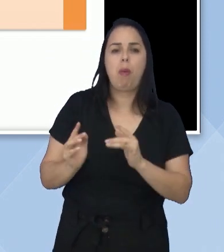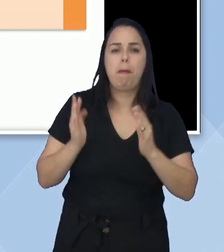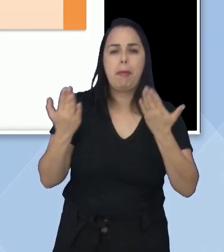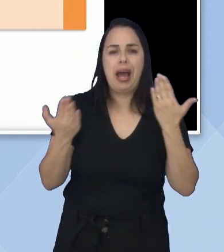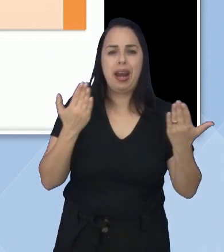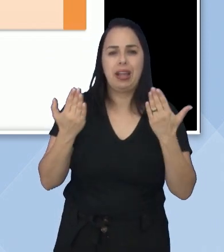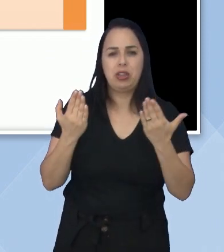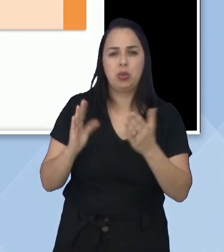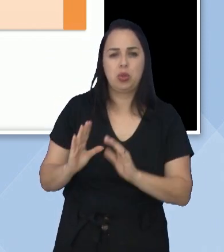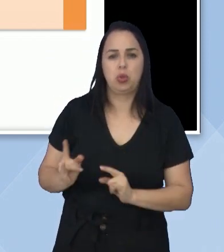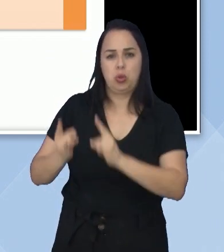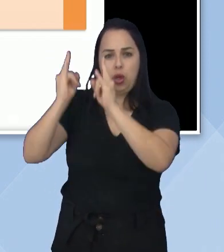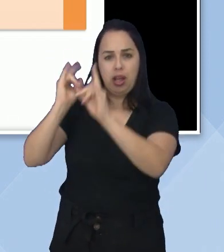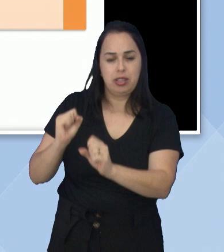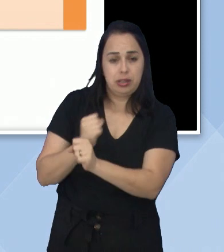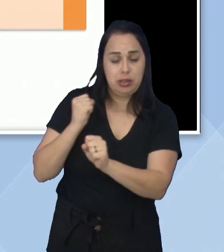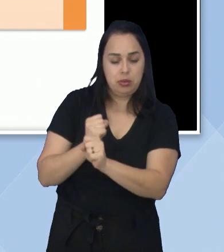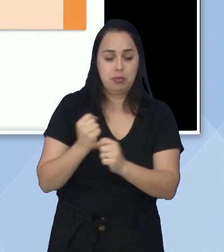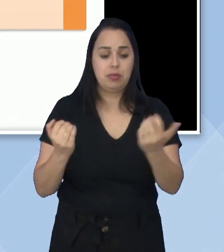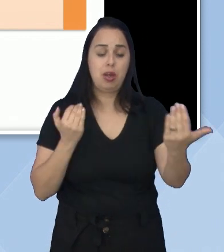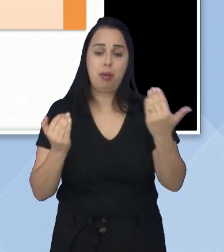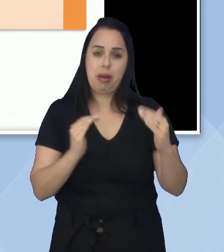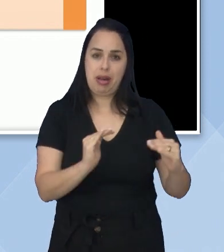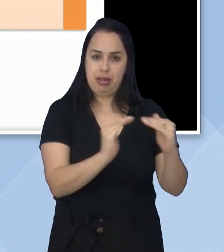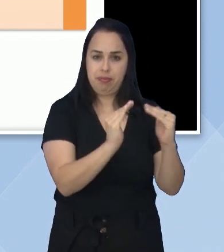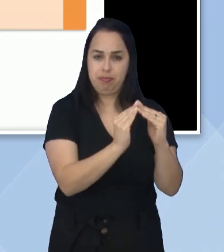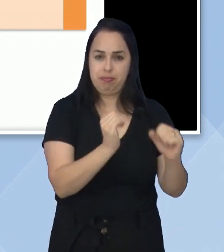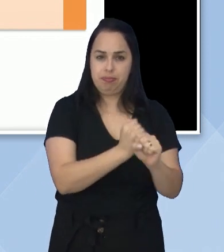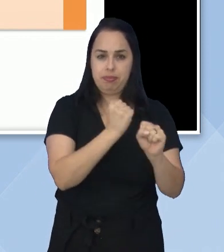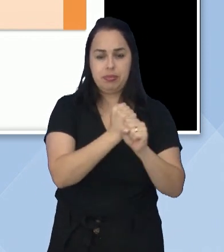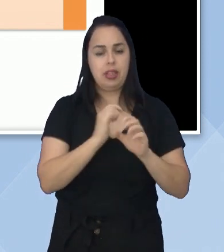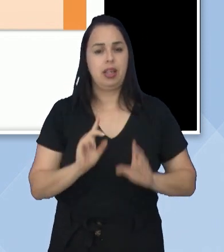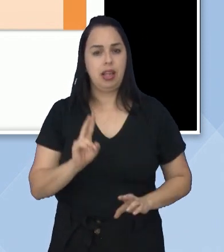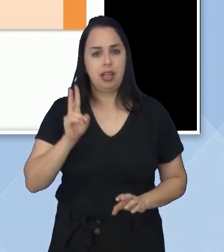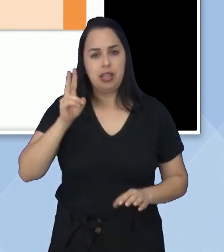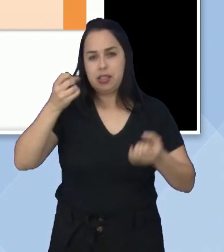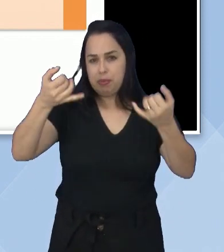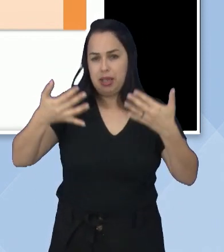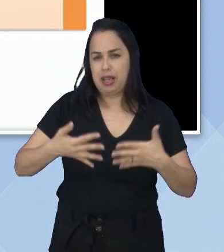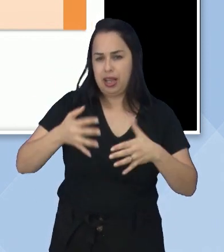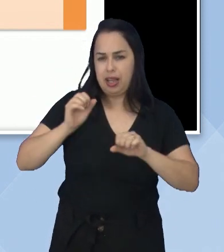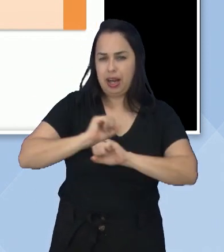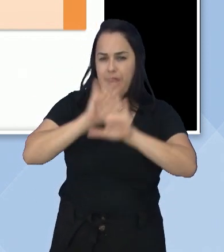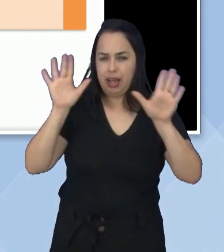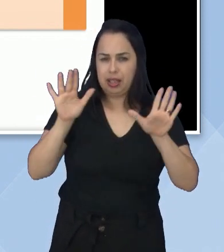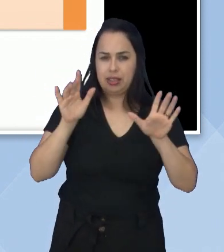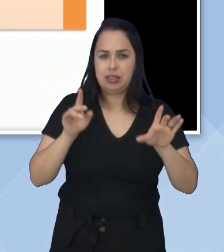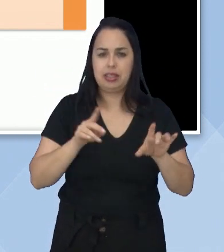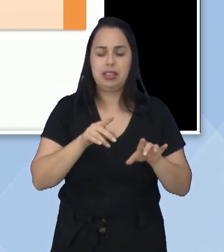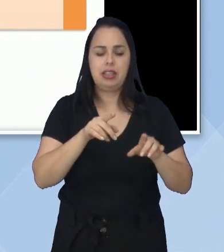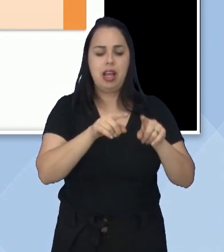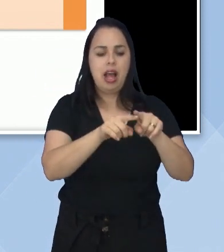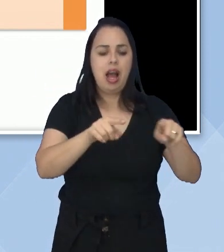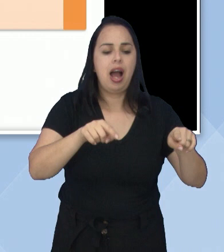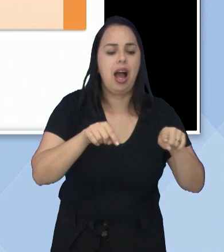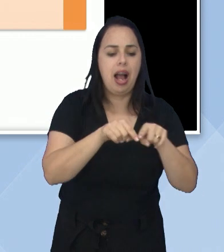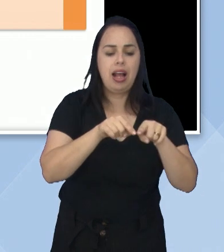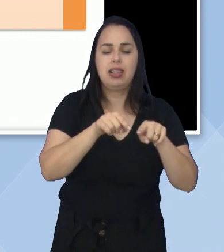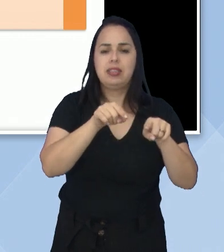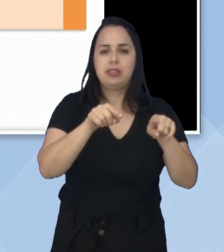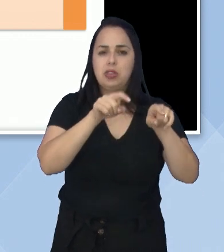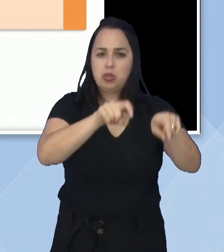essa questão de liberação do proletar precisa muito é deixar bem claro o seguinte o loteamento ele tem que totar de Total infraestrutura a cidade a